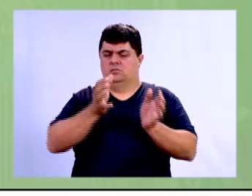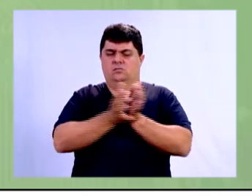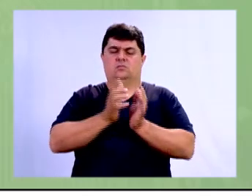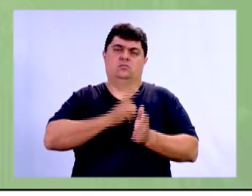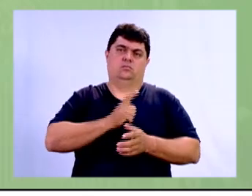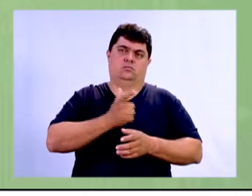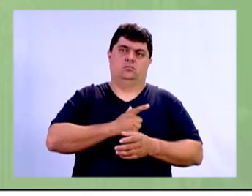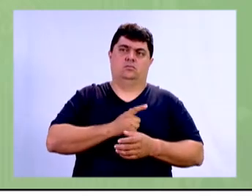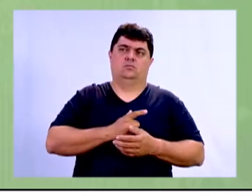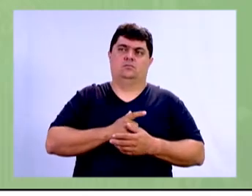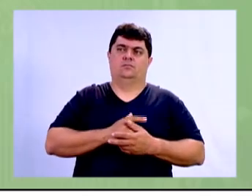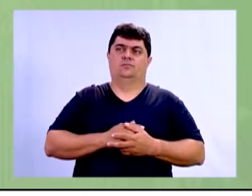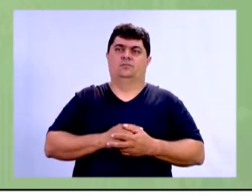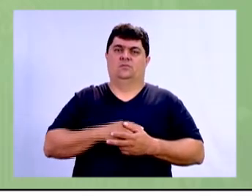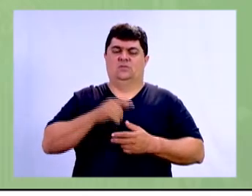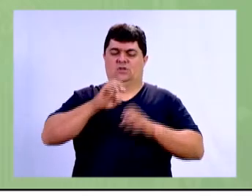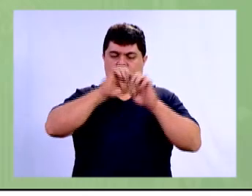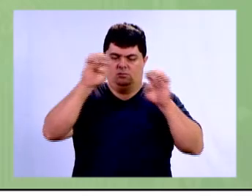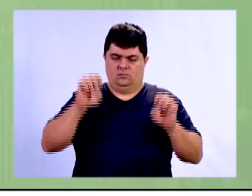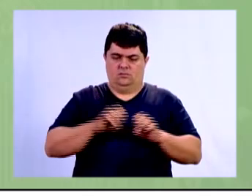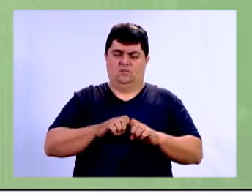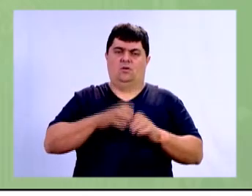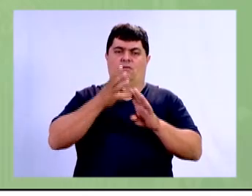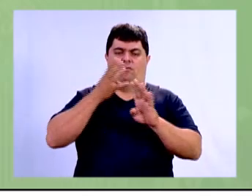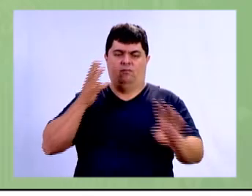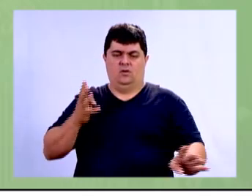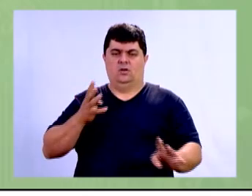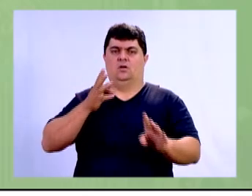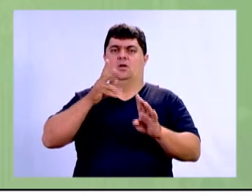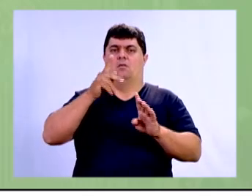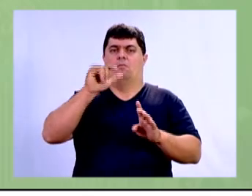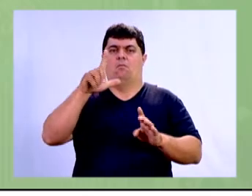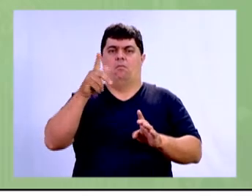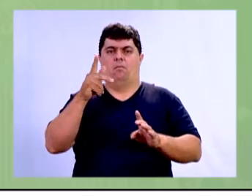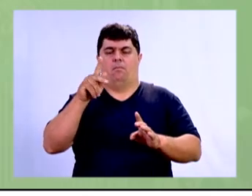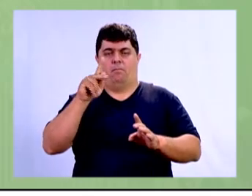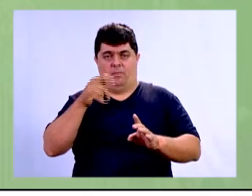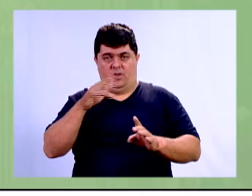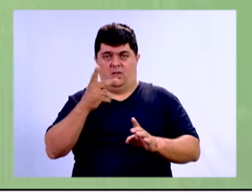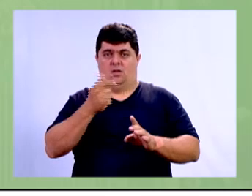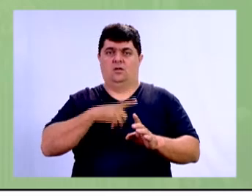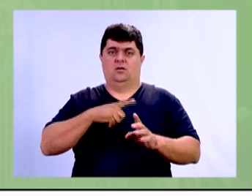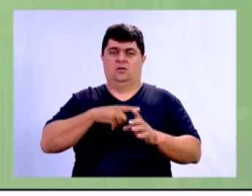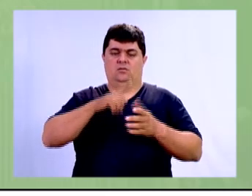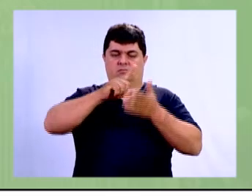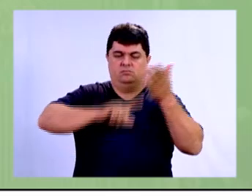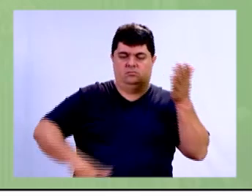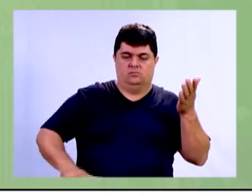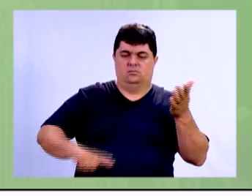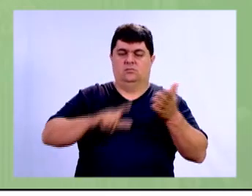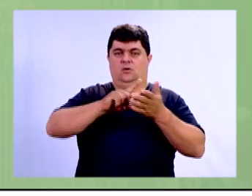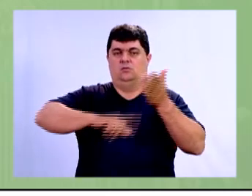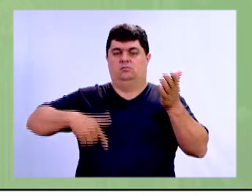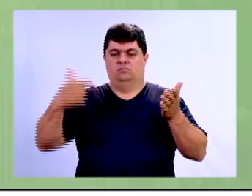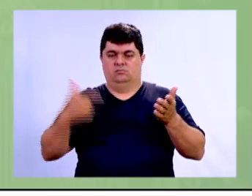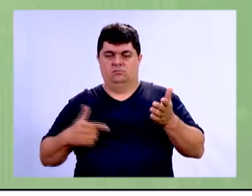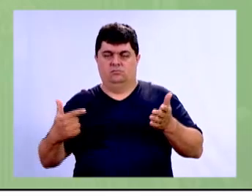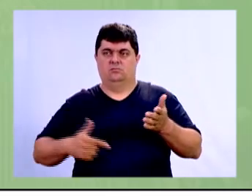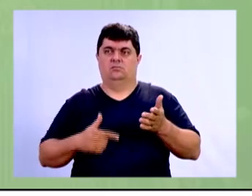objetos, né? Vocês já viram em estrutura de dados filas, pilhas, listas encadeadas, duplamente